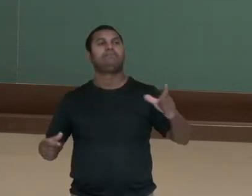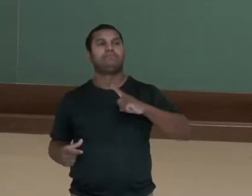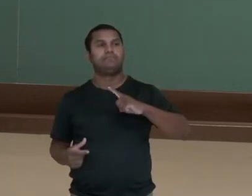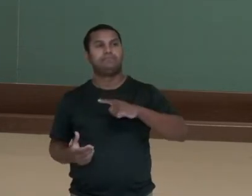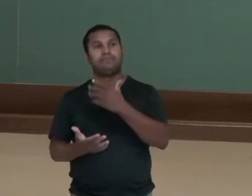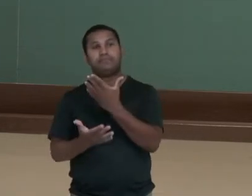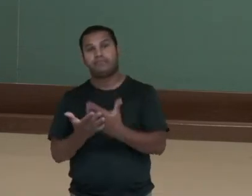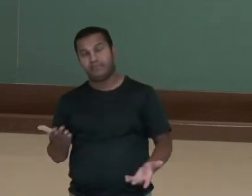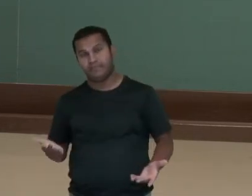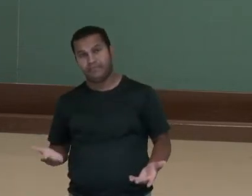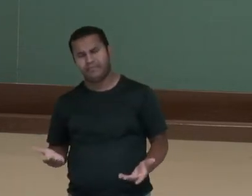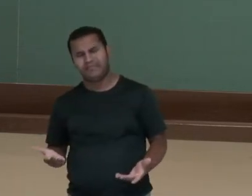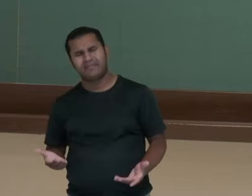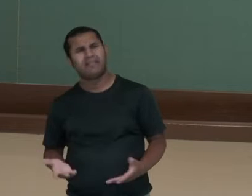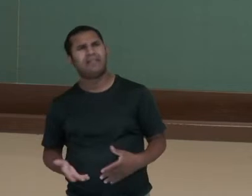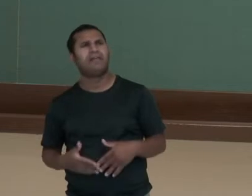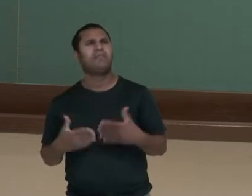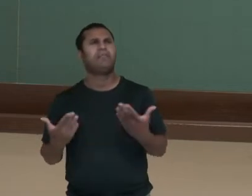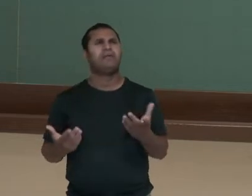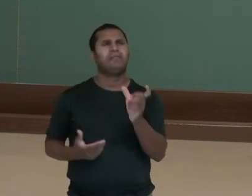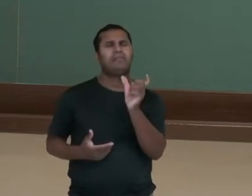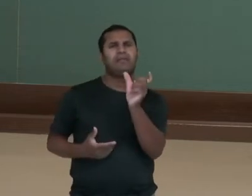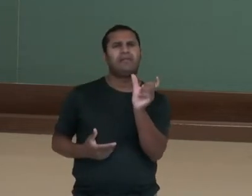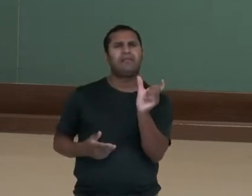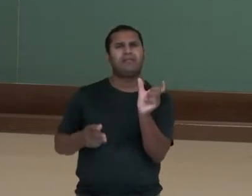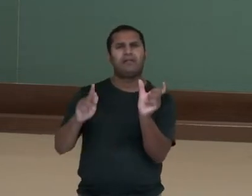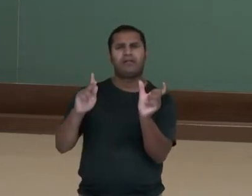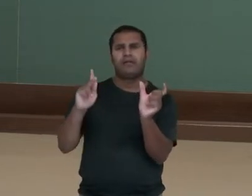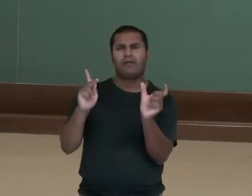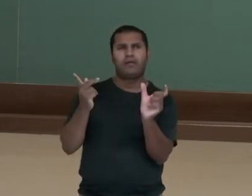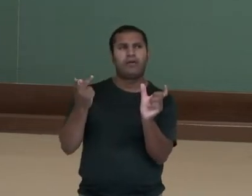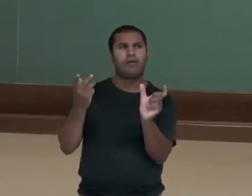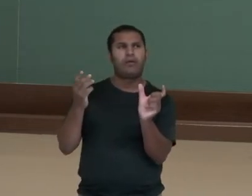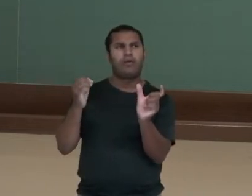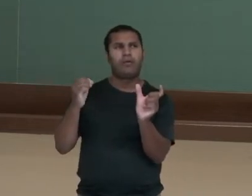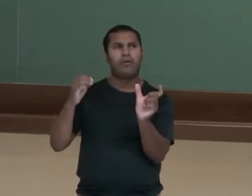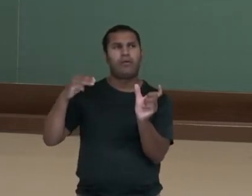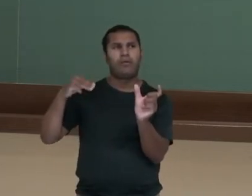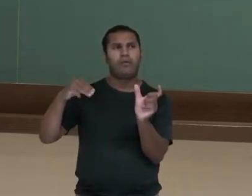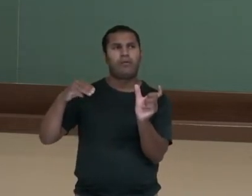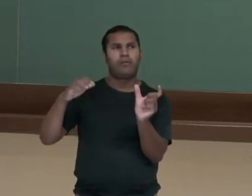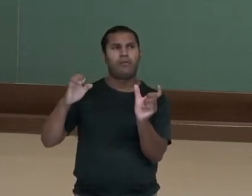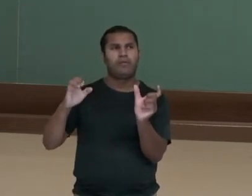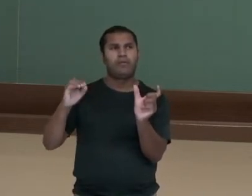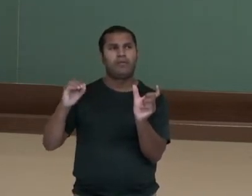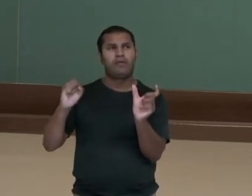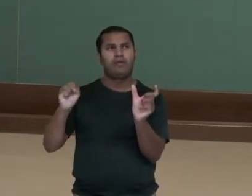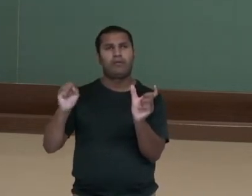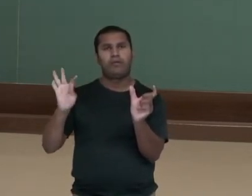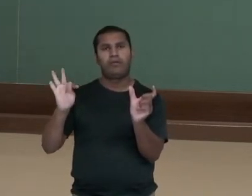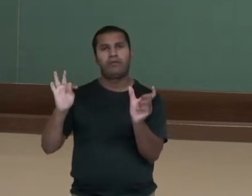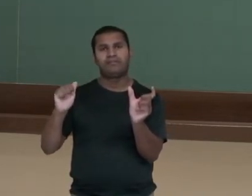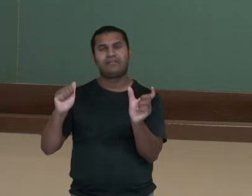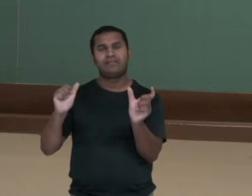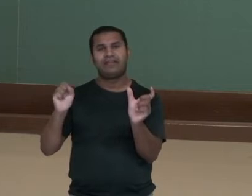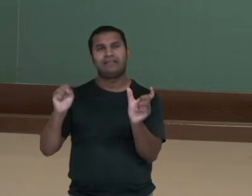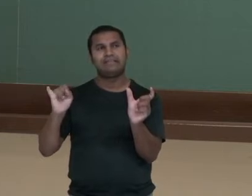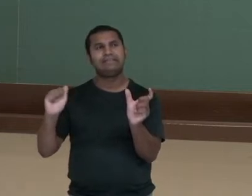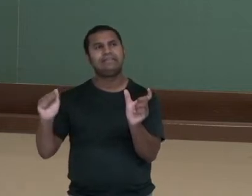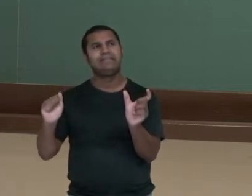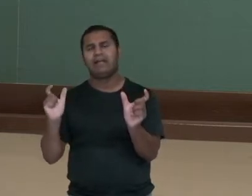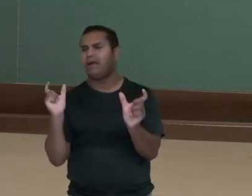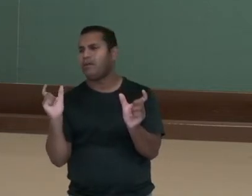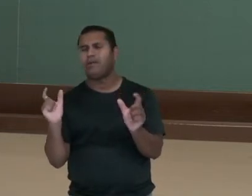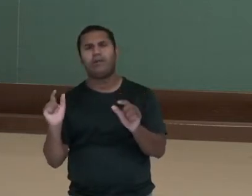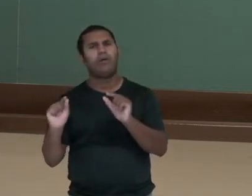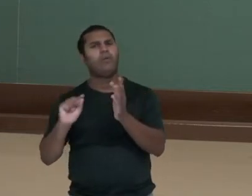têm homeostasia. O que é homeostasia? Homo vem igual, significa igual. Então, nosso corpo e os seres vivos